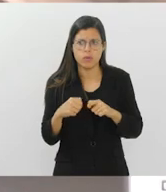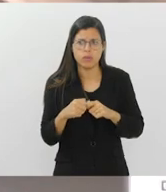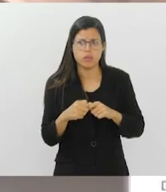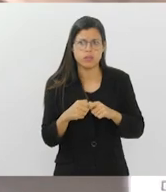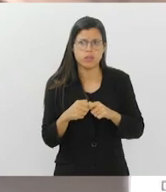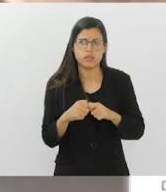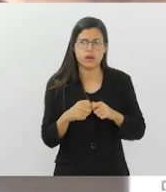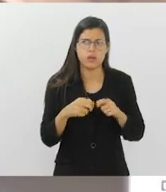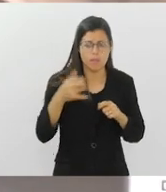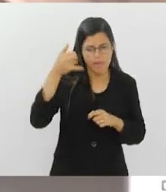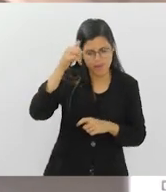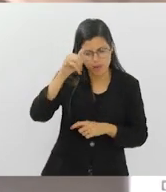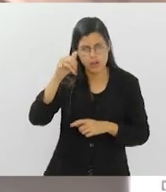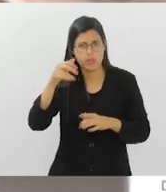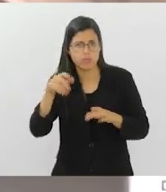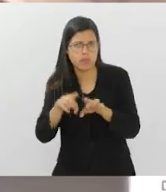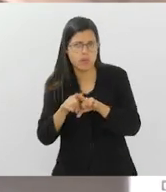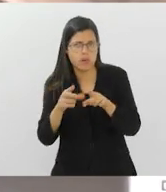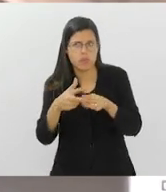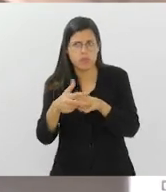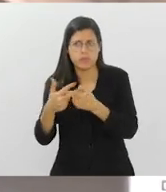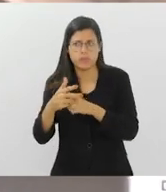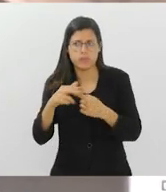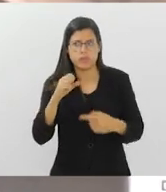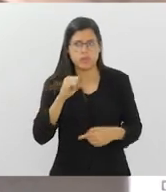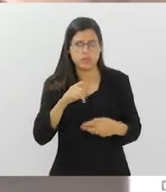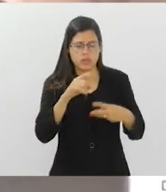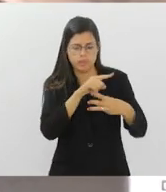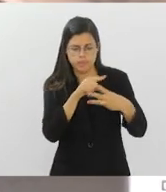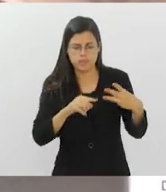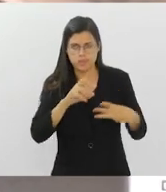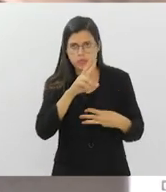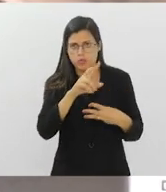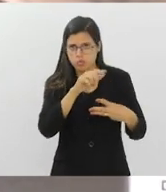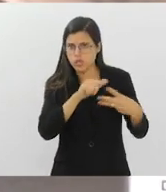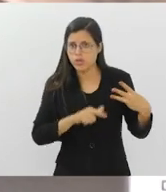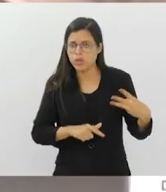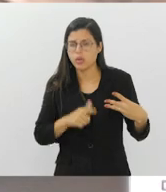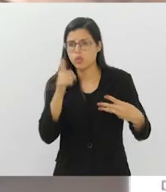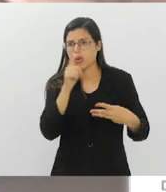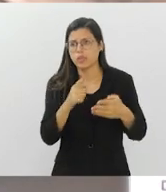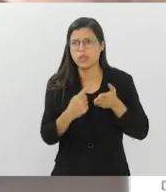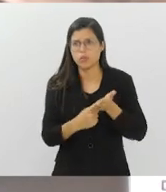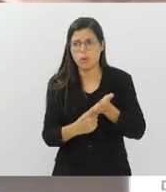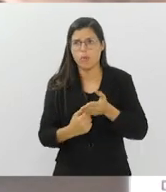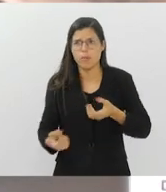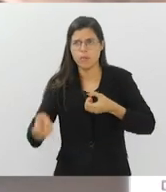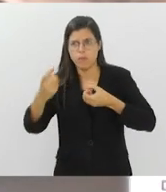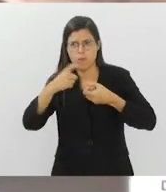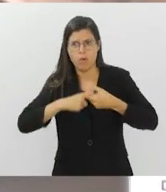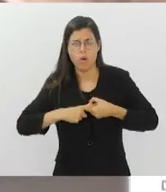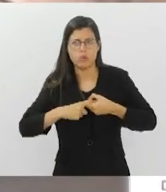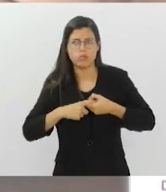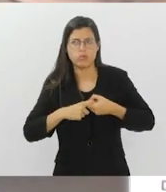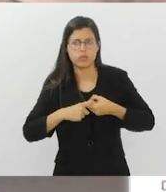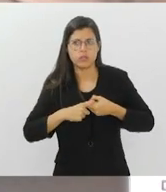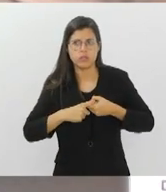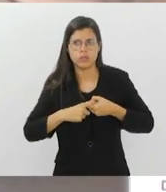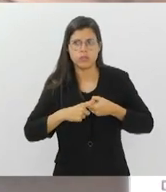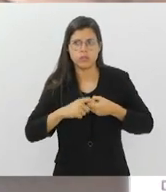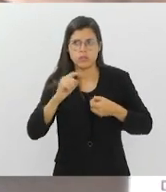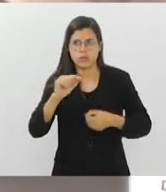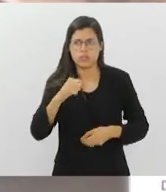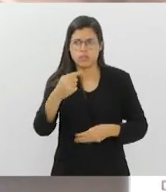corretivo. Se Marcos e doutora Vera e doutor Marcos conseguirem este compromisso, voltem na próxima